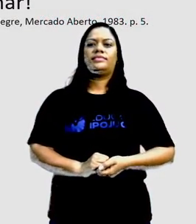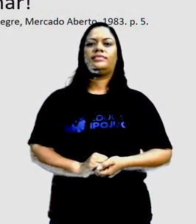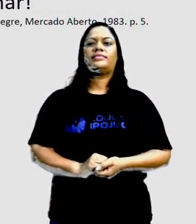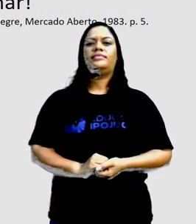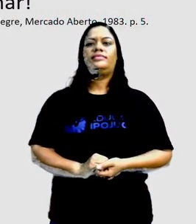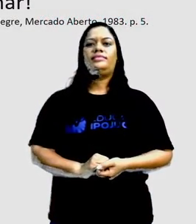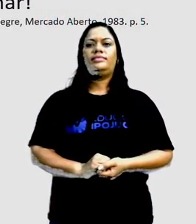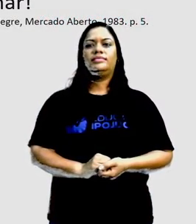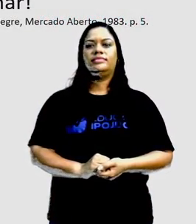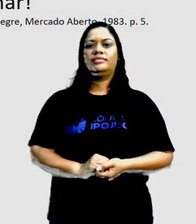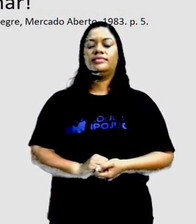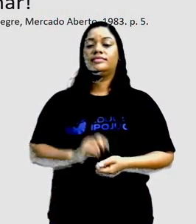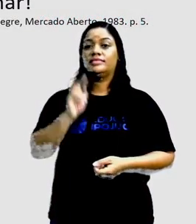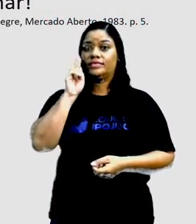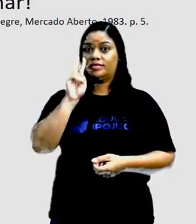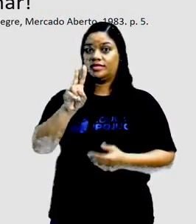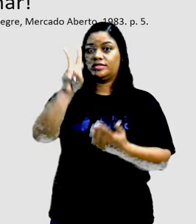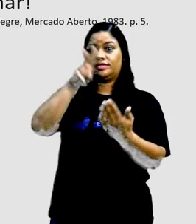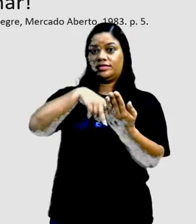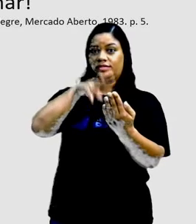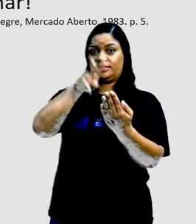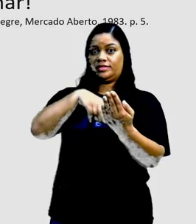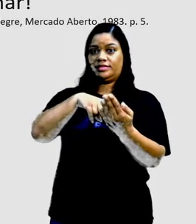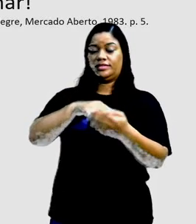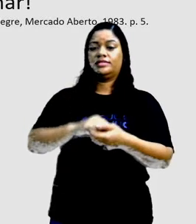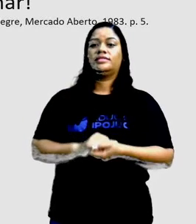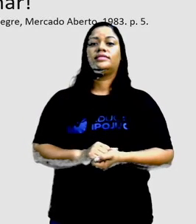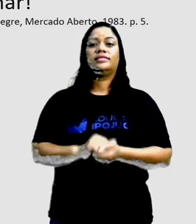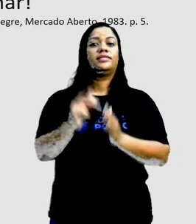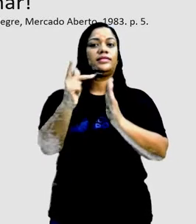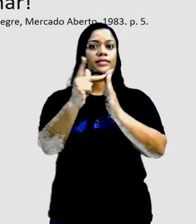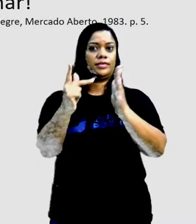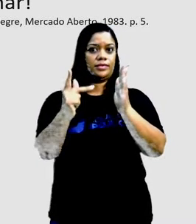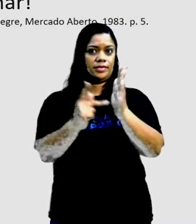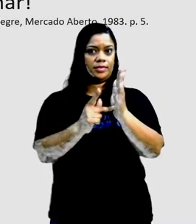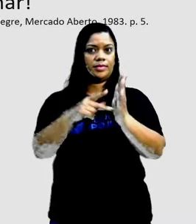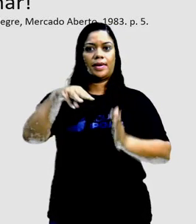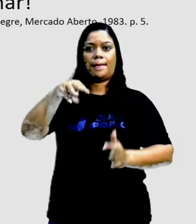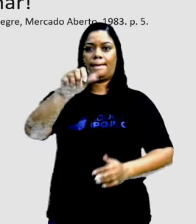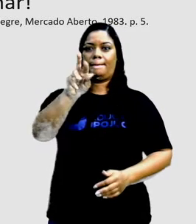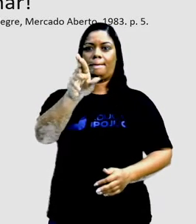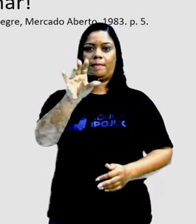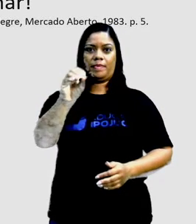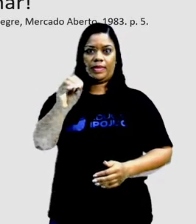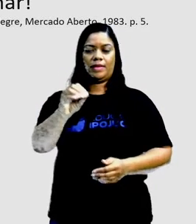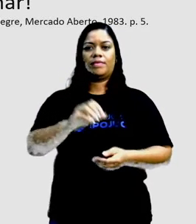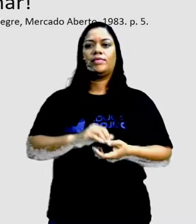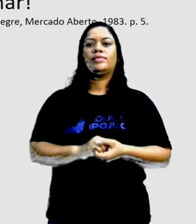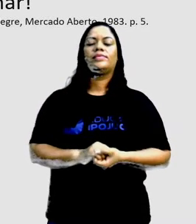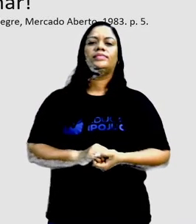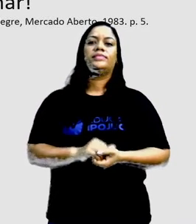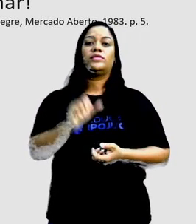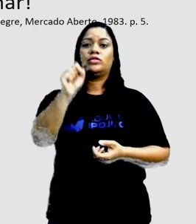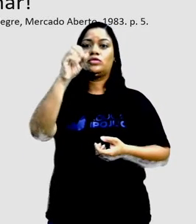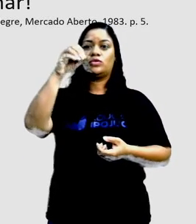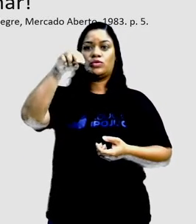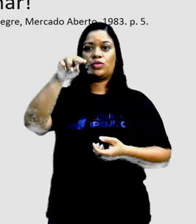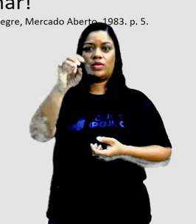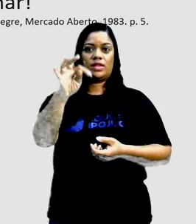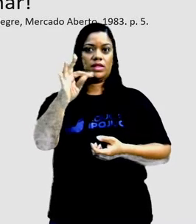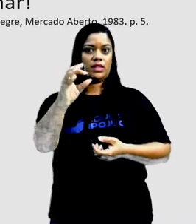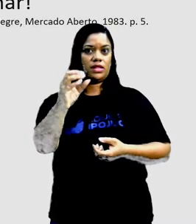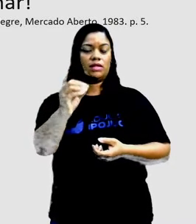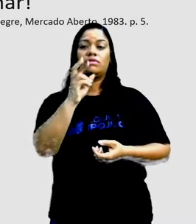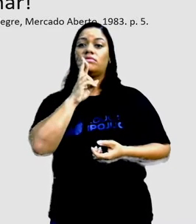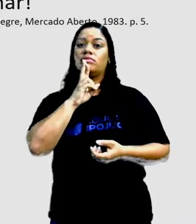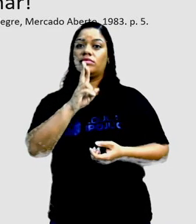Quintana. Vocês vão ler aí esse poema do Mário Quintana, que é um soneto, certo? E